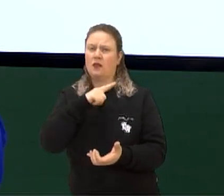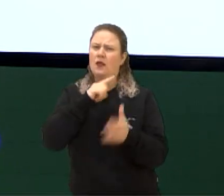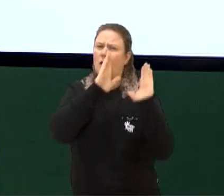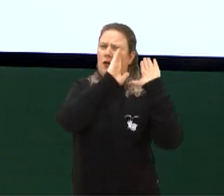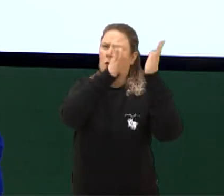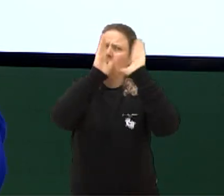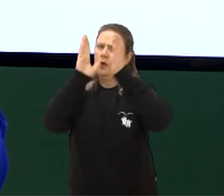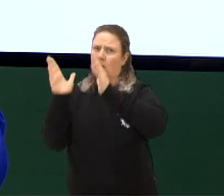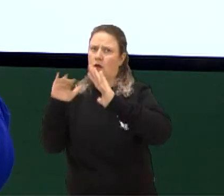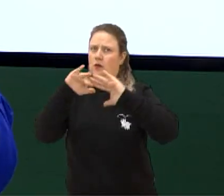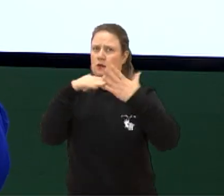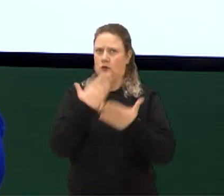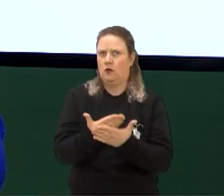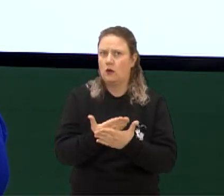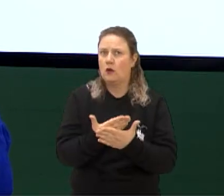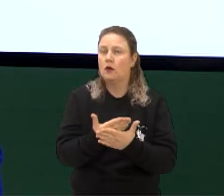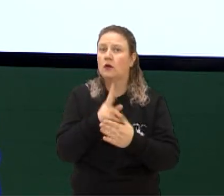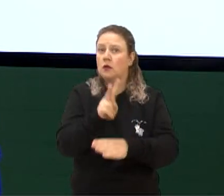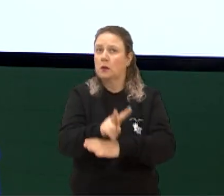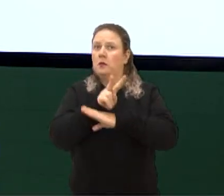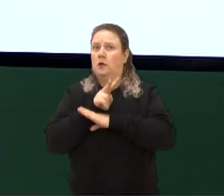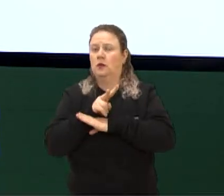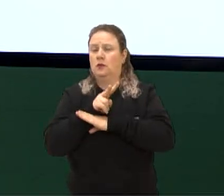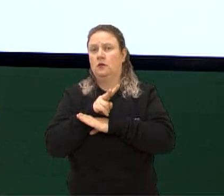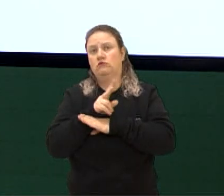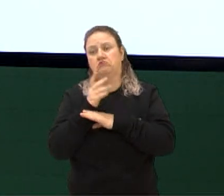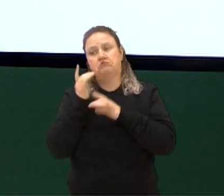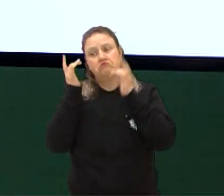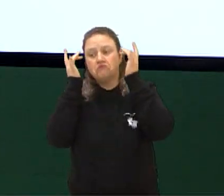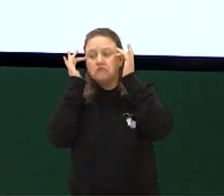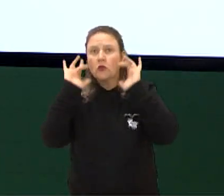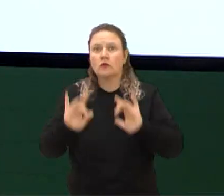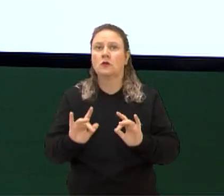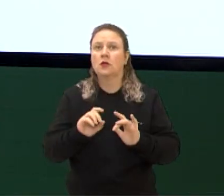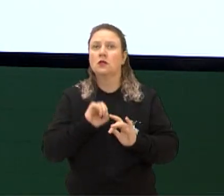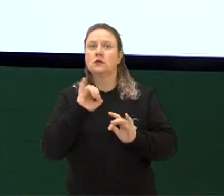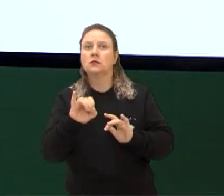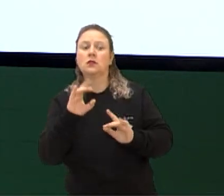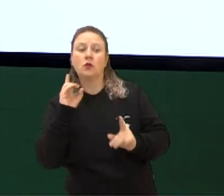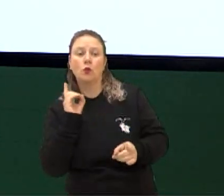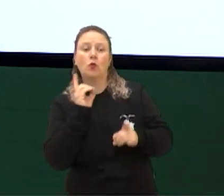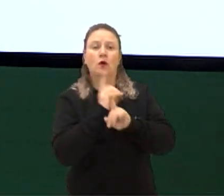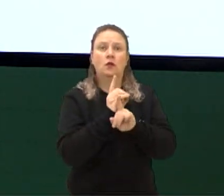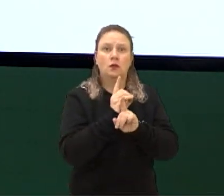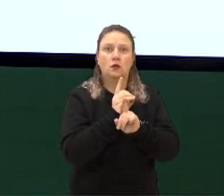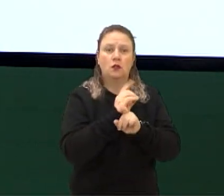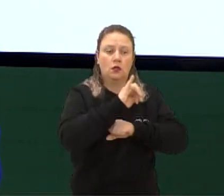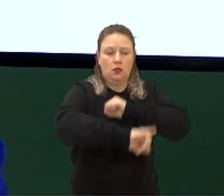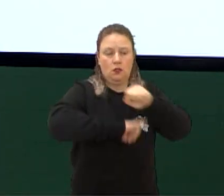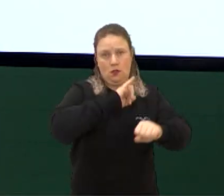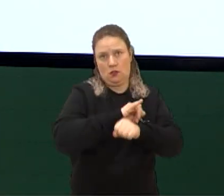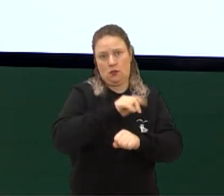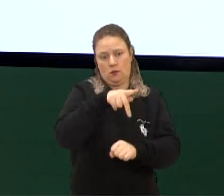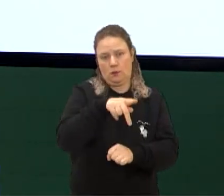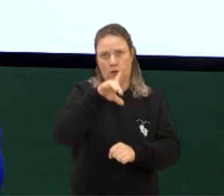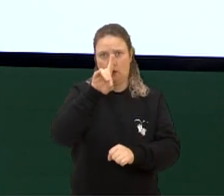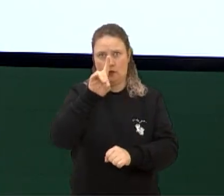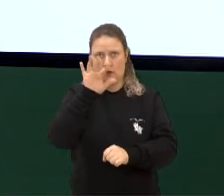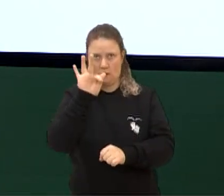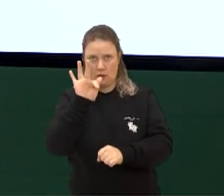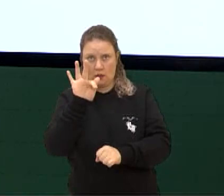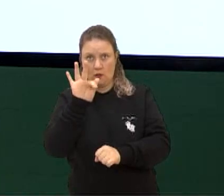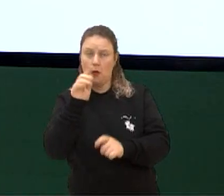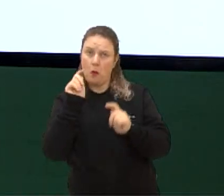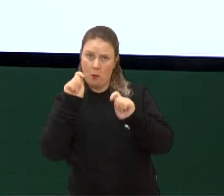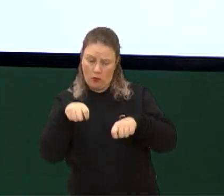da sua escola, né? Eu não tenho certeza que você vai encontrar esse PDF aí na internet, tem que dar uma pesquisadinha, tá? Mas